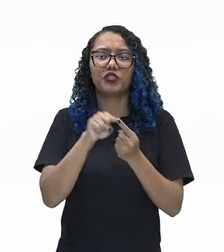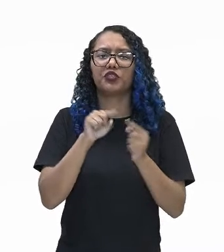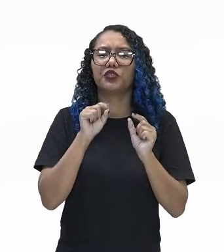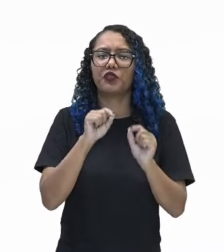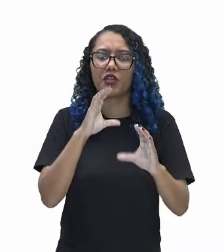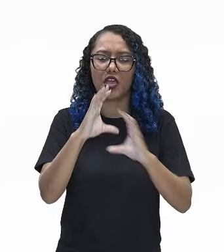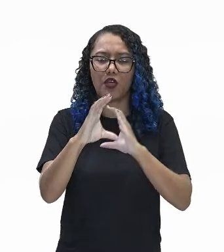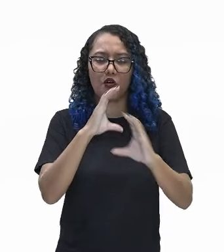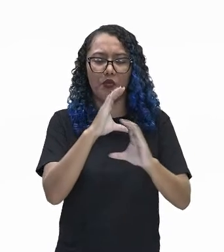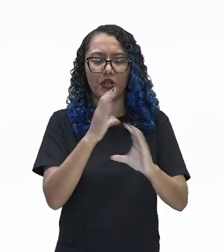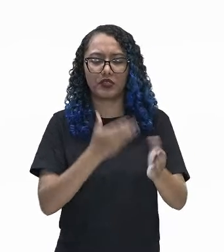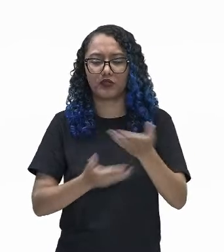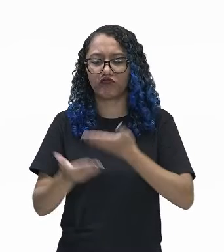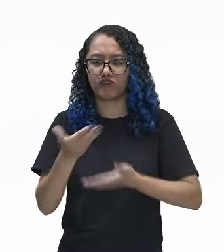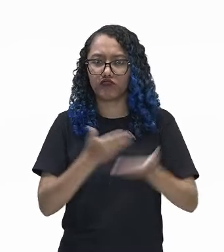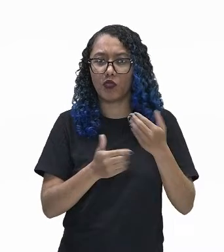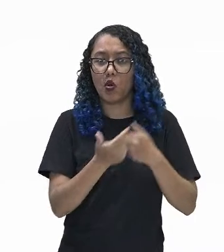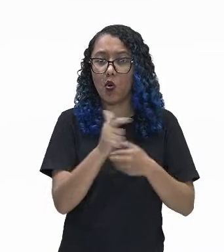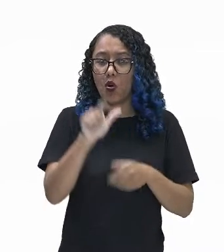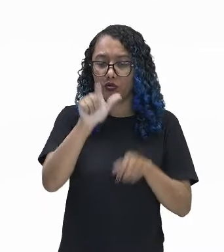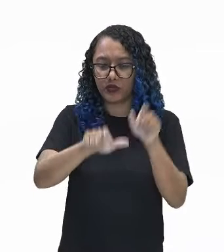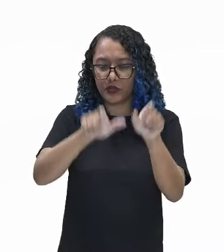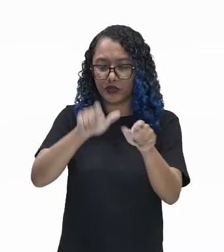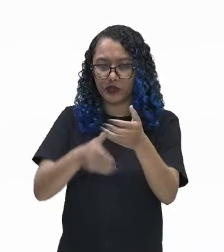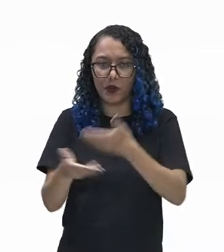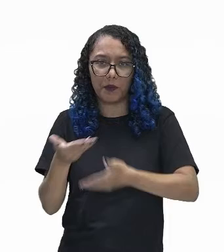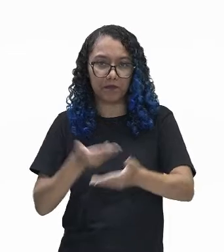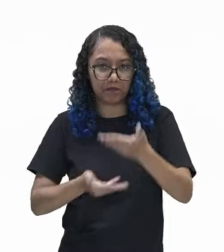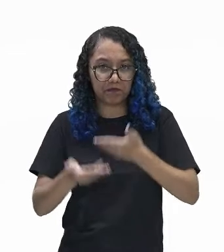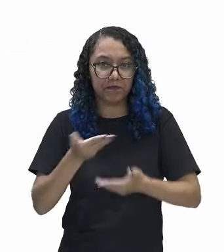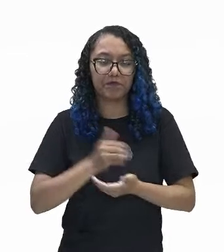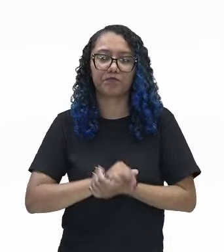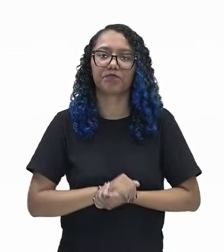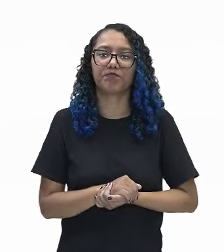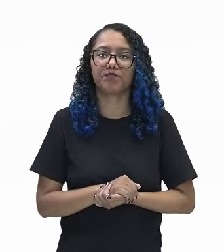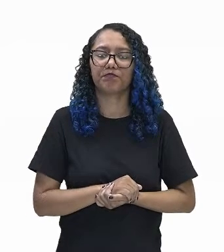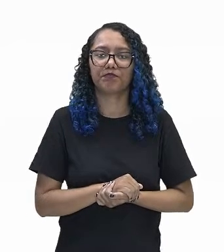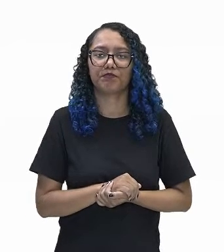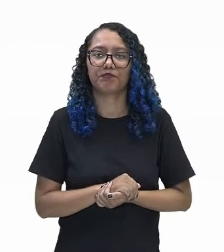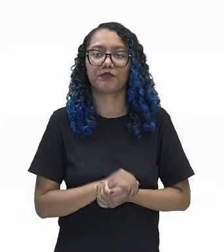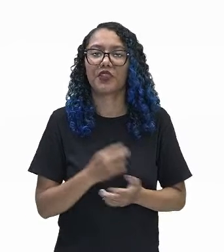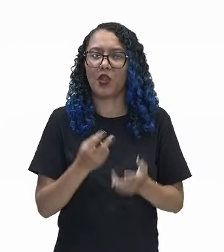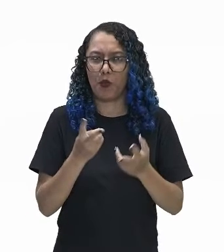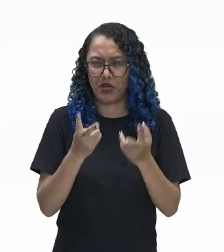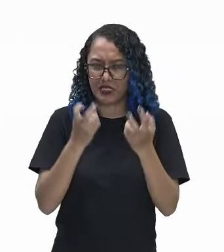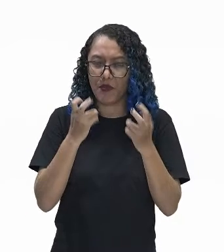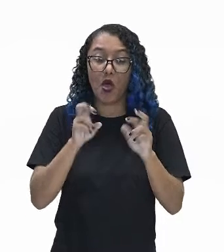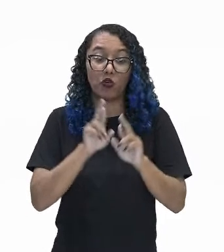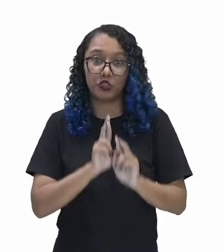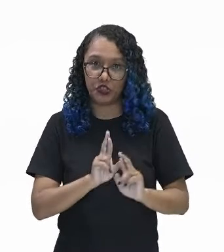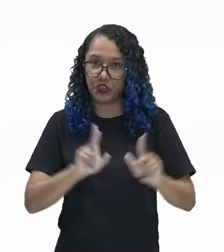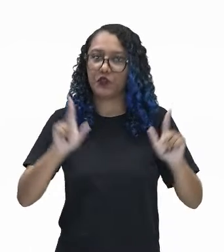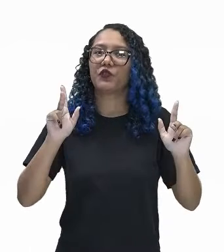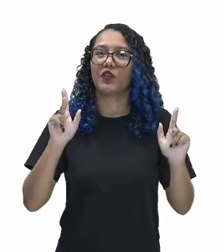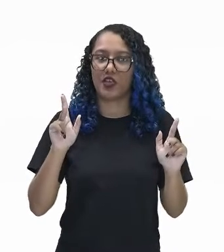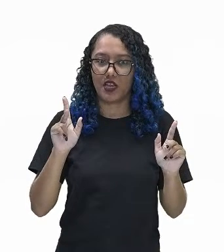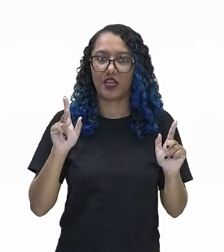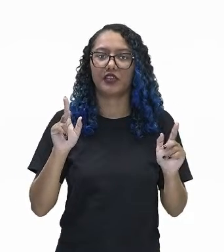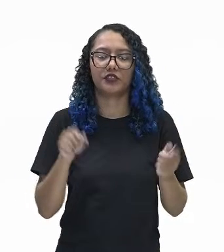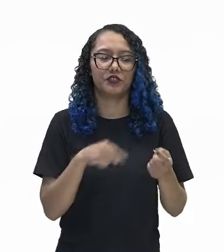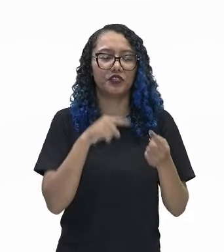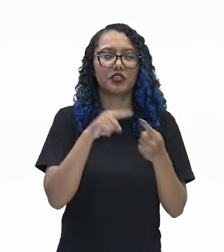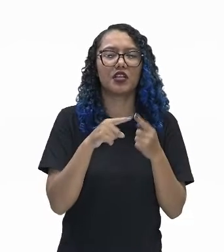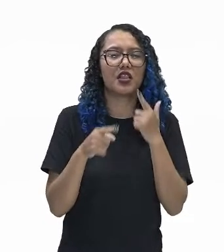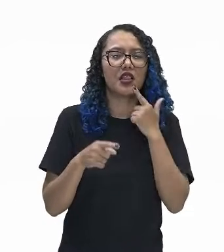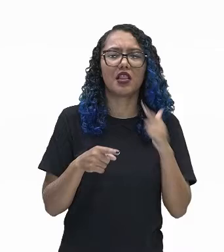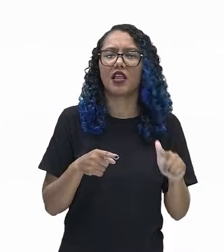outro ser humano. Então vejam aí, gente, que são coisas diferentes, tá? Quando a gente fala de língua,